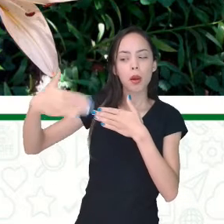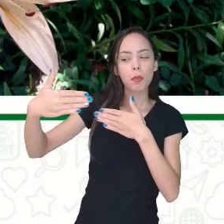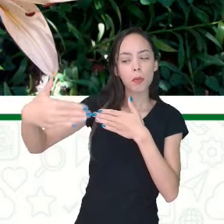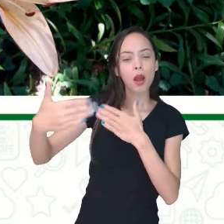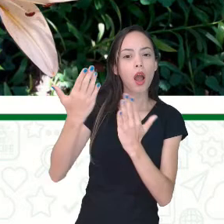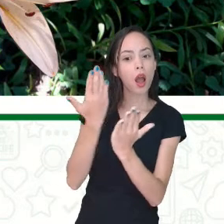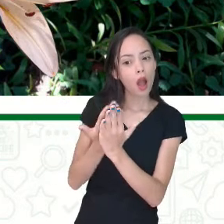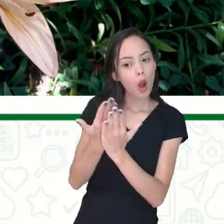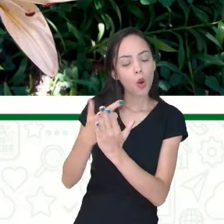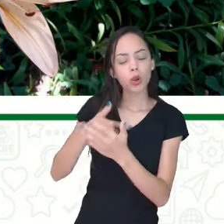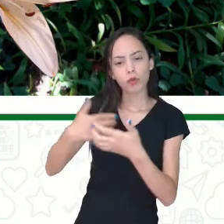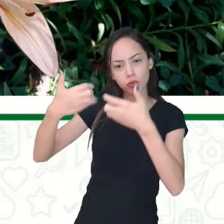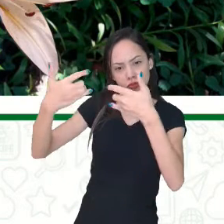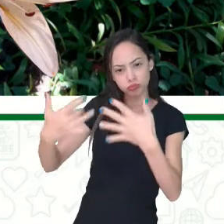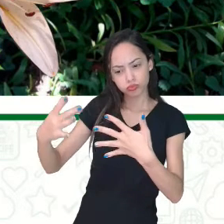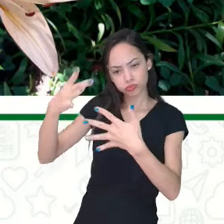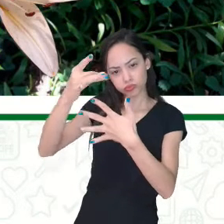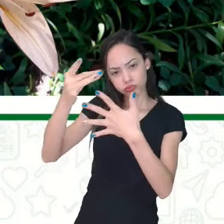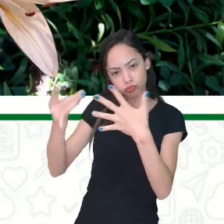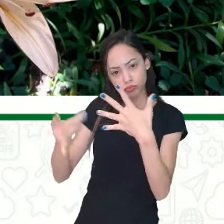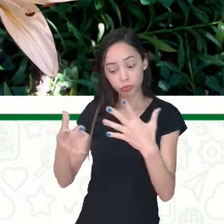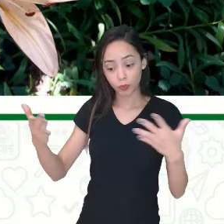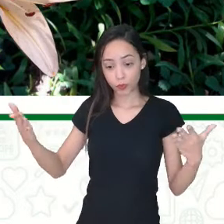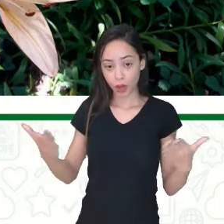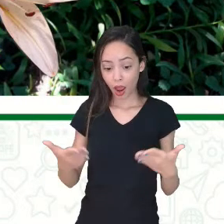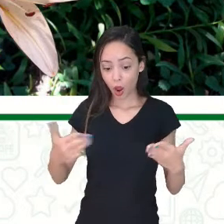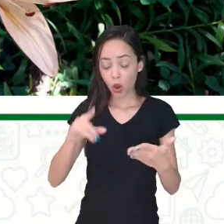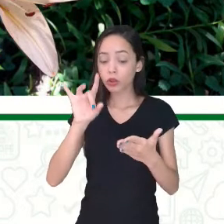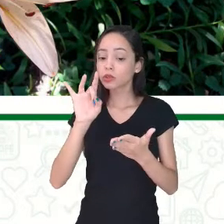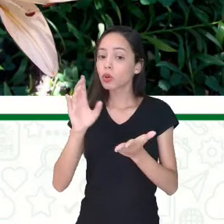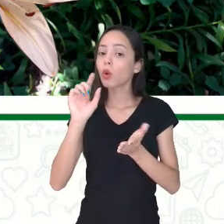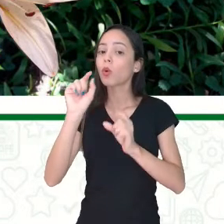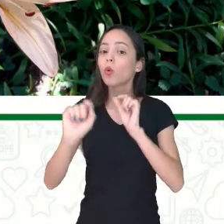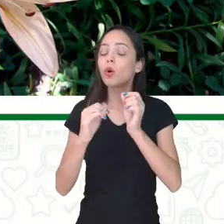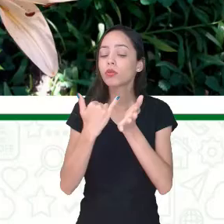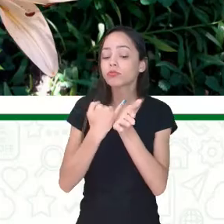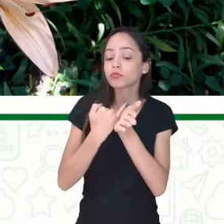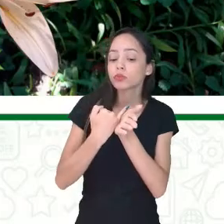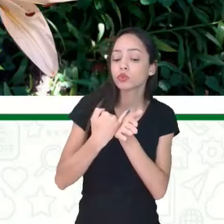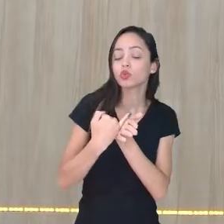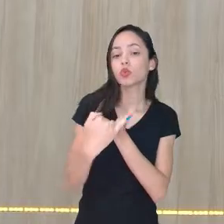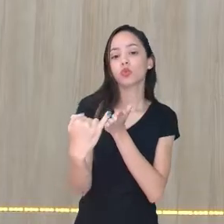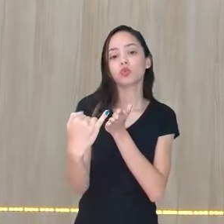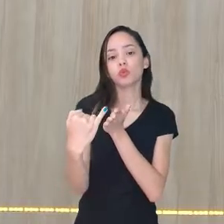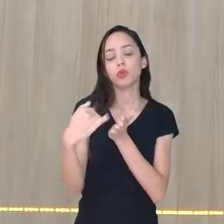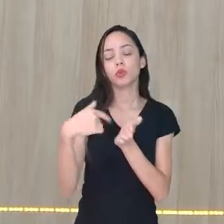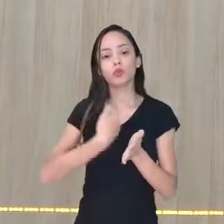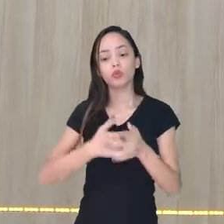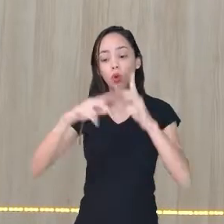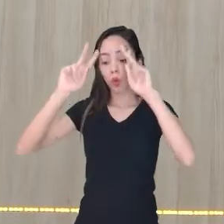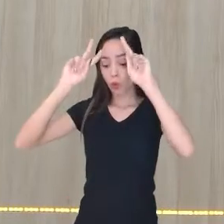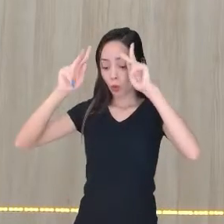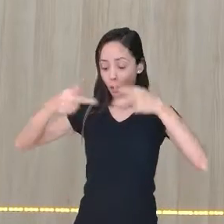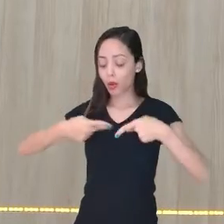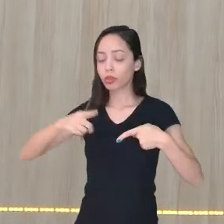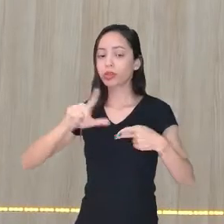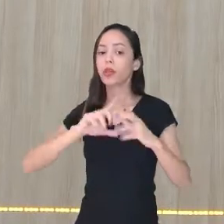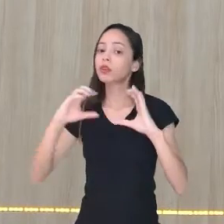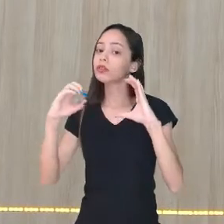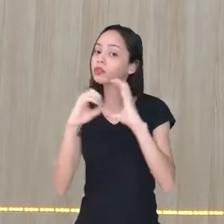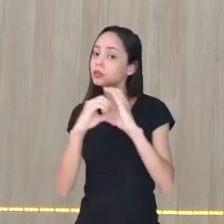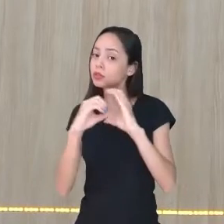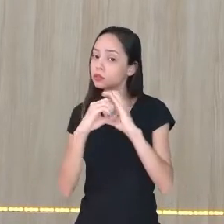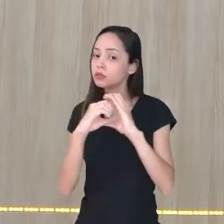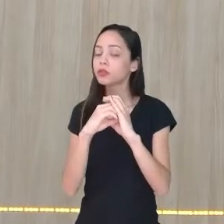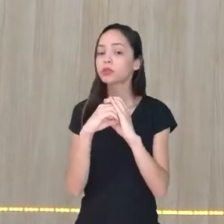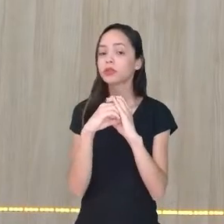aula é introdutória. Então, só quero já introduzir isso para vocês, que assim como nós, seres humanos, temos essas células, que sem elas não